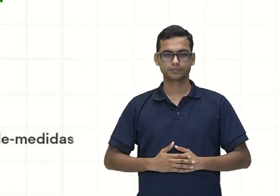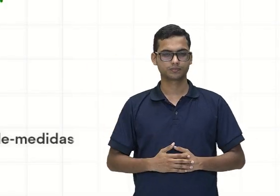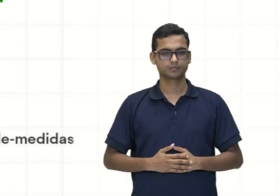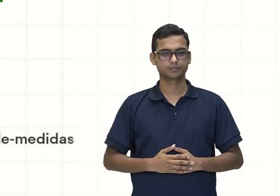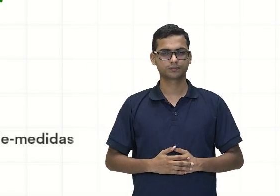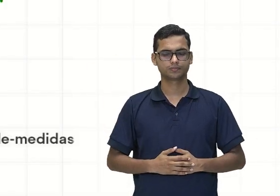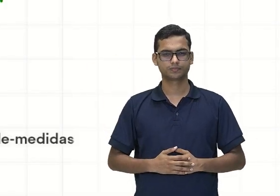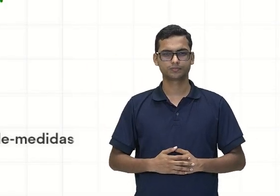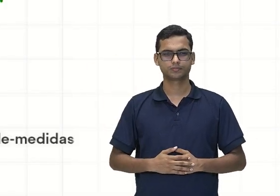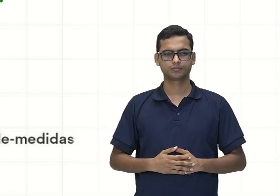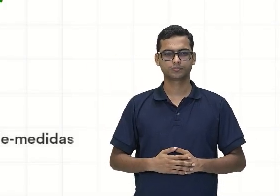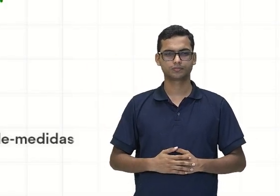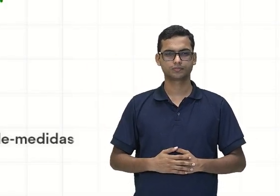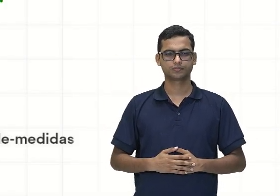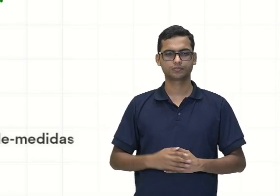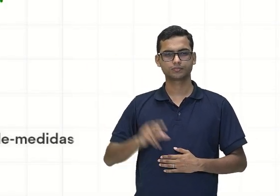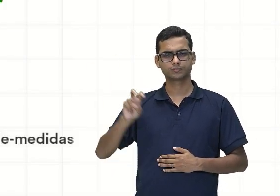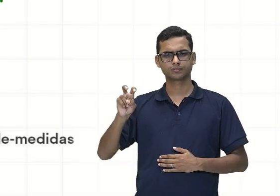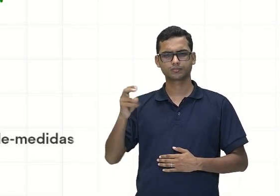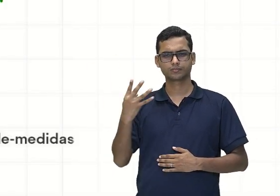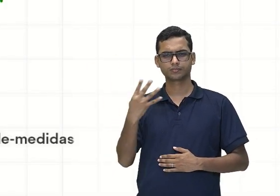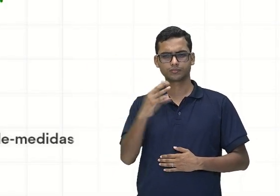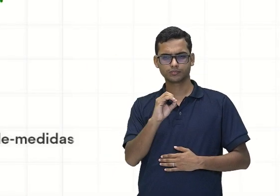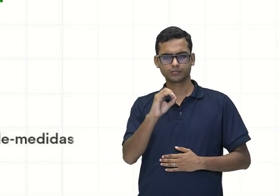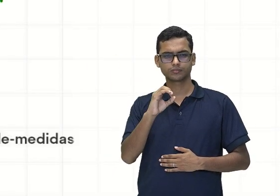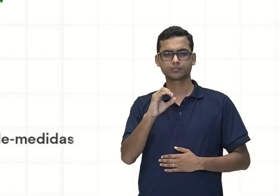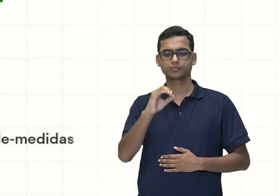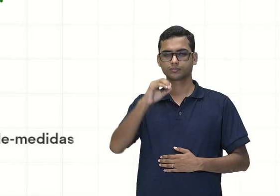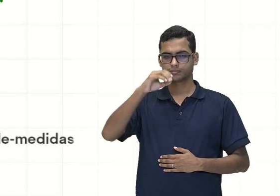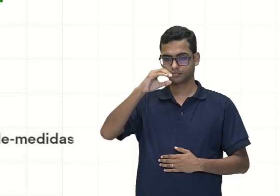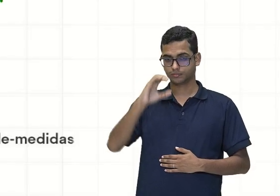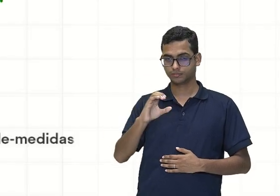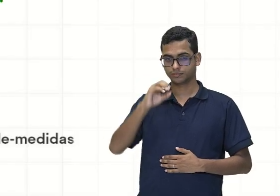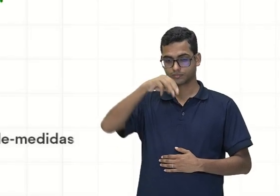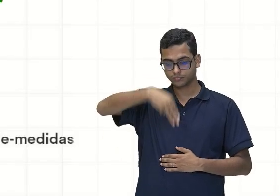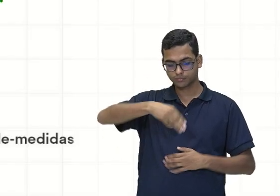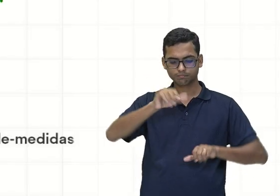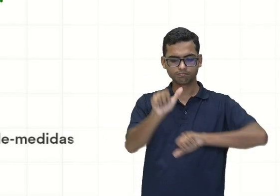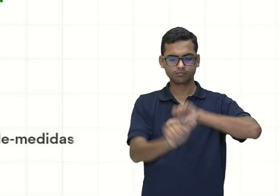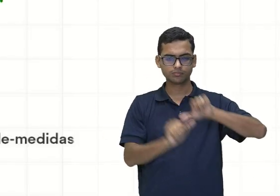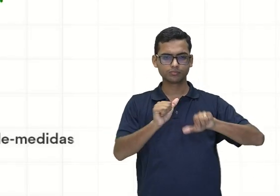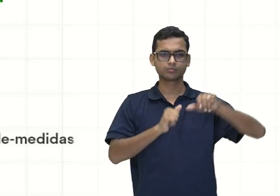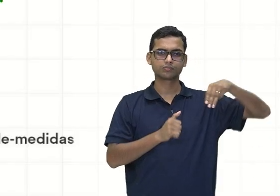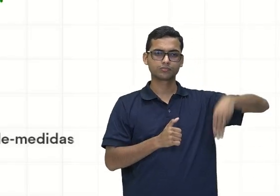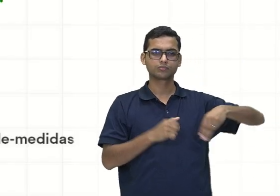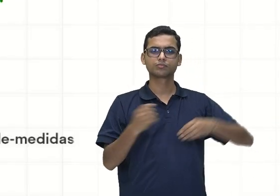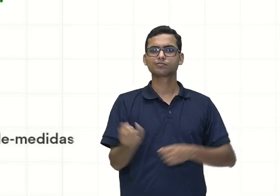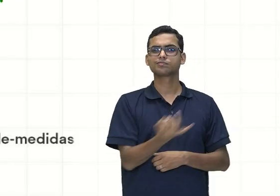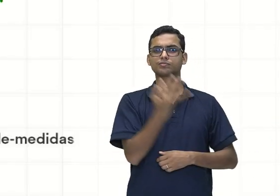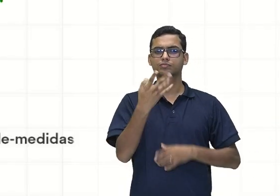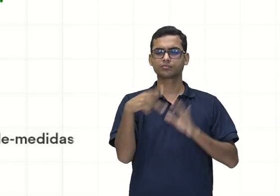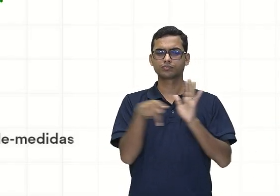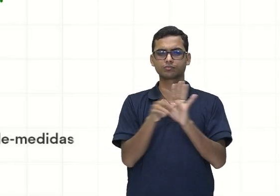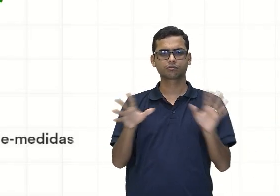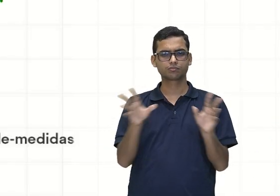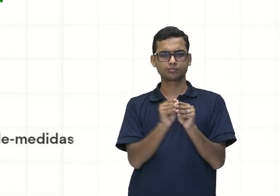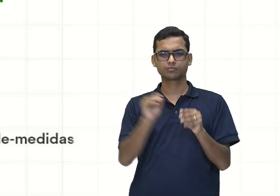B. 540 centímetros passados para metros vai ser igual a